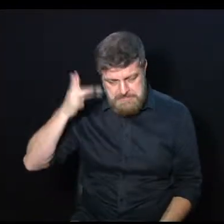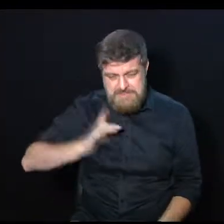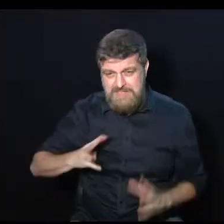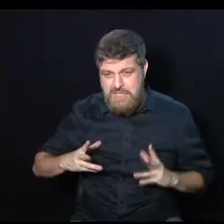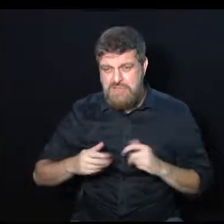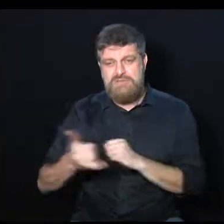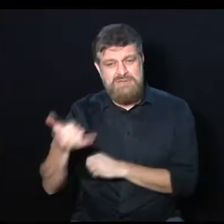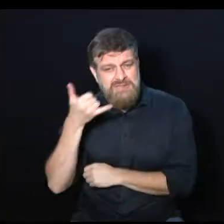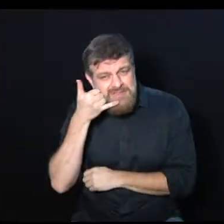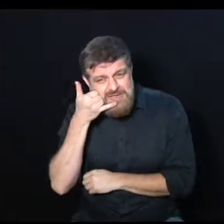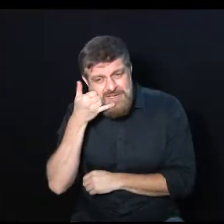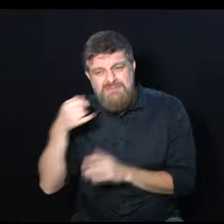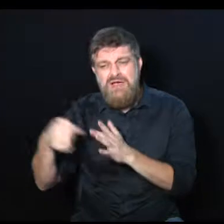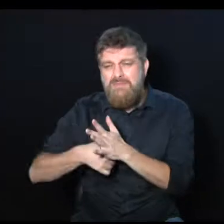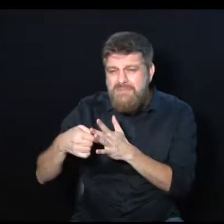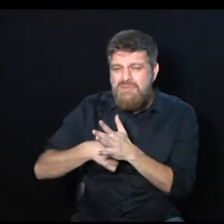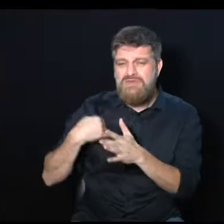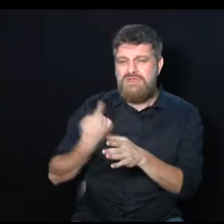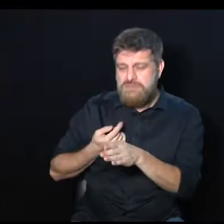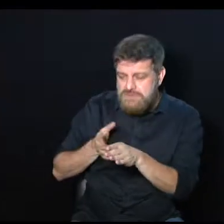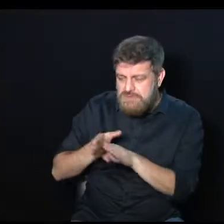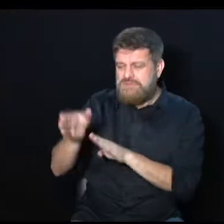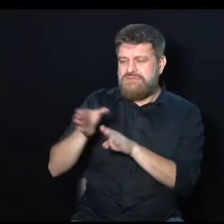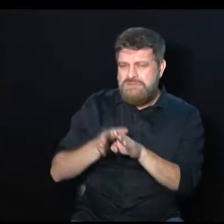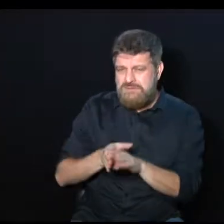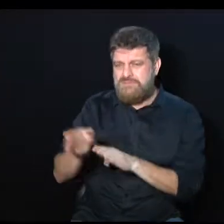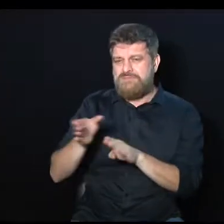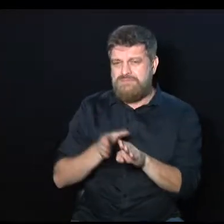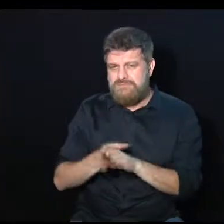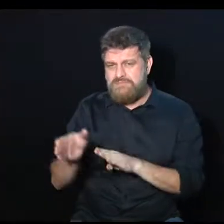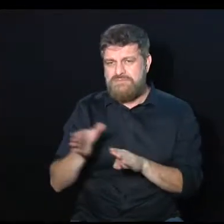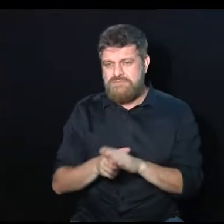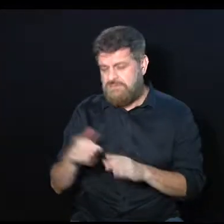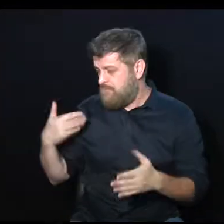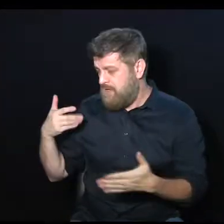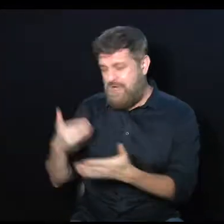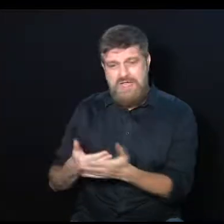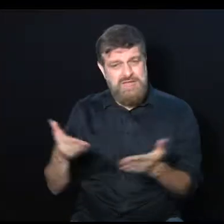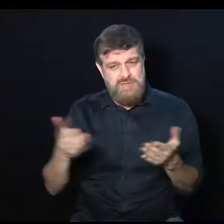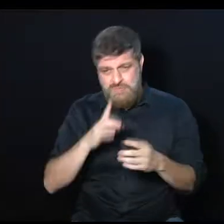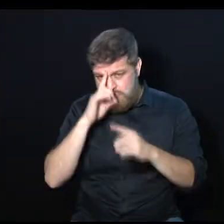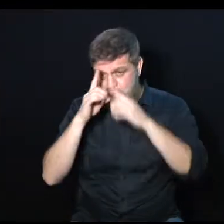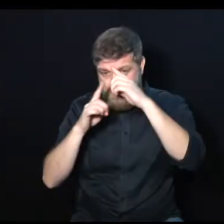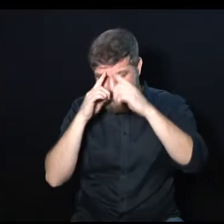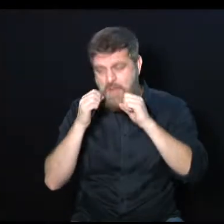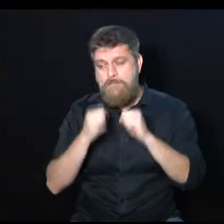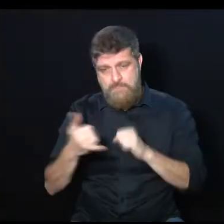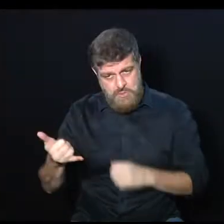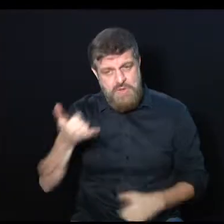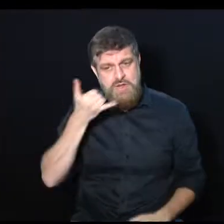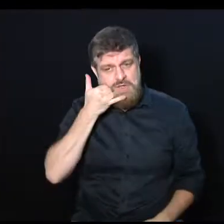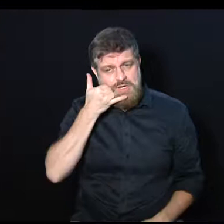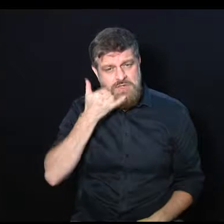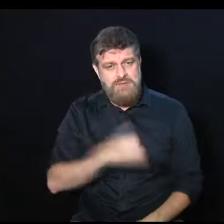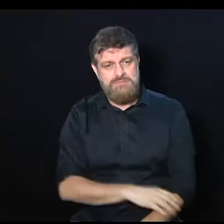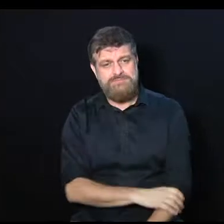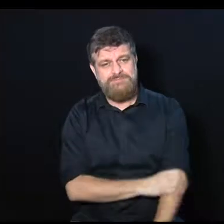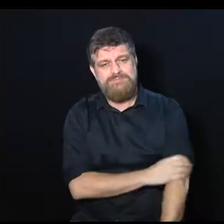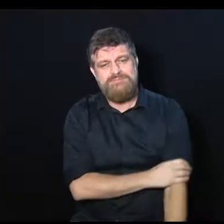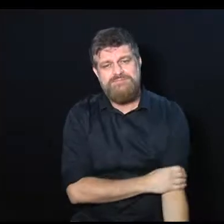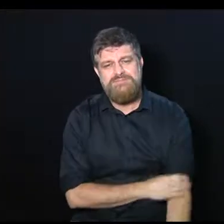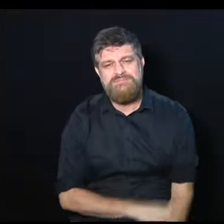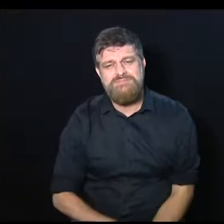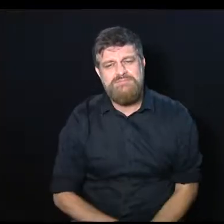que ligavam, às vezes, para perguntar alguma orientação de como proceder. Isso até hoje, em dúvidas maiores, acabam ligando para a gente.